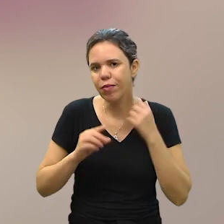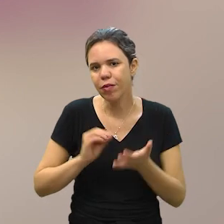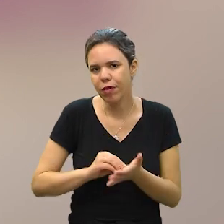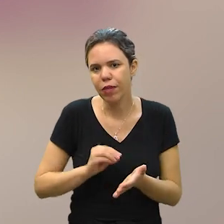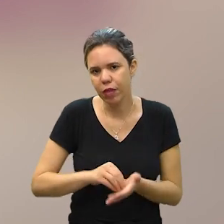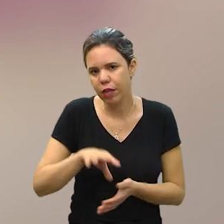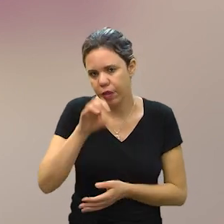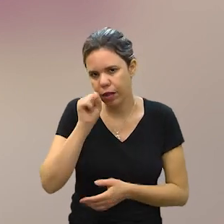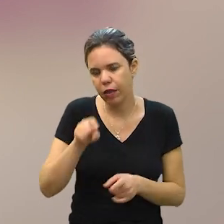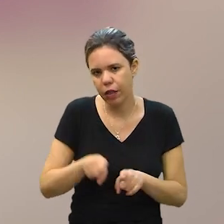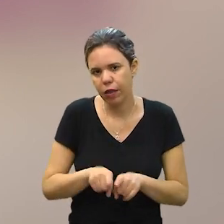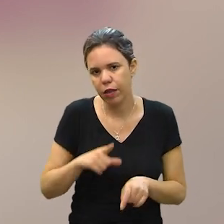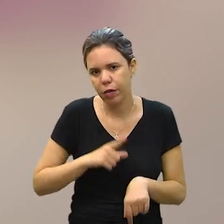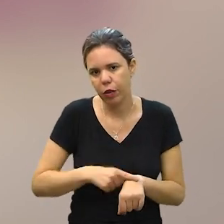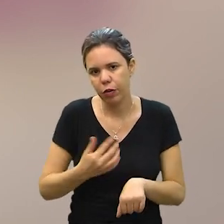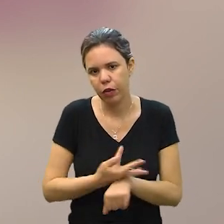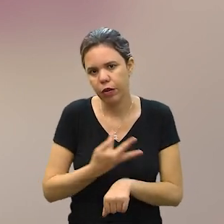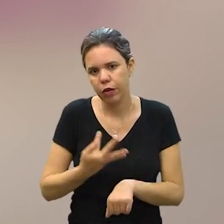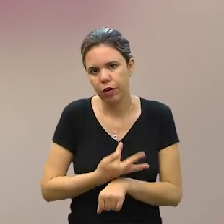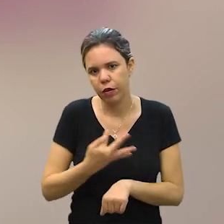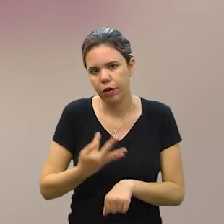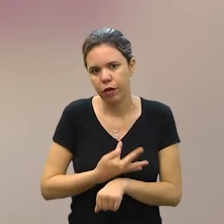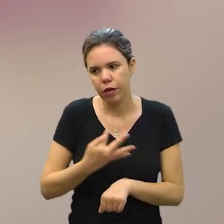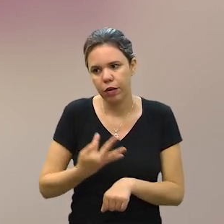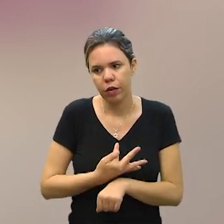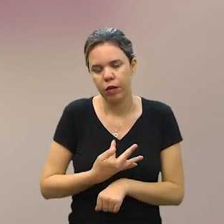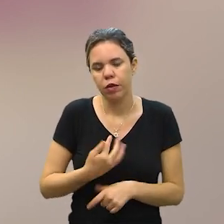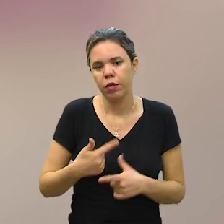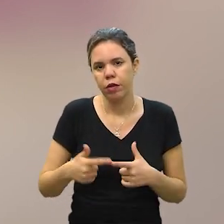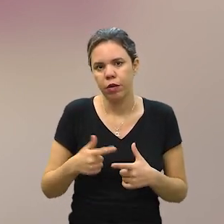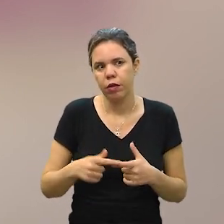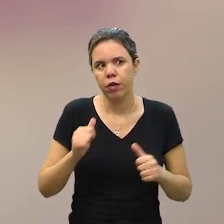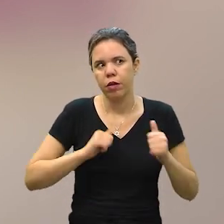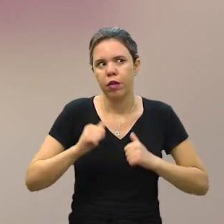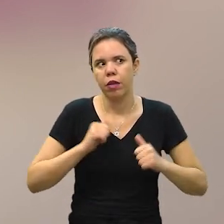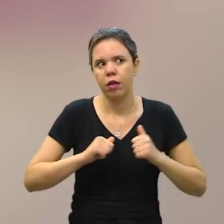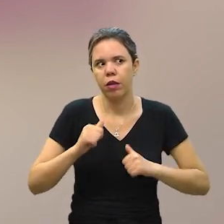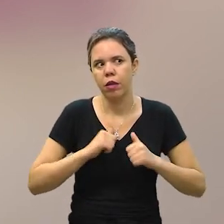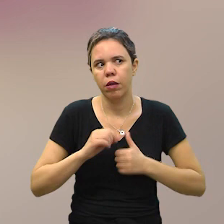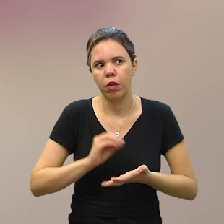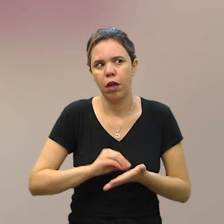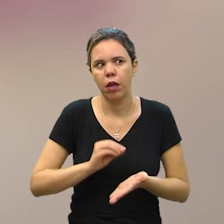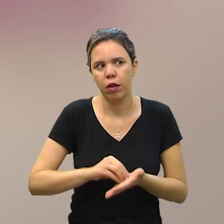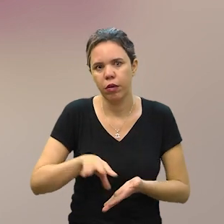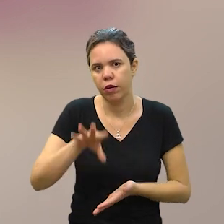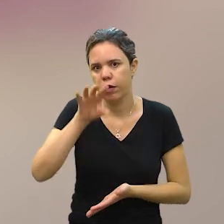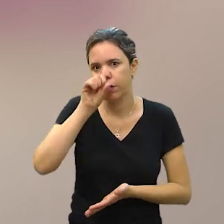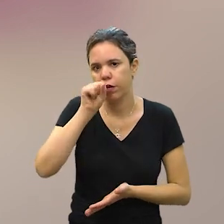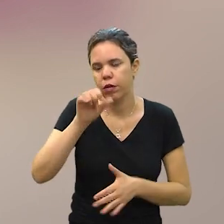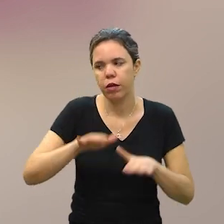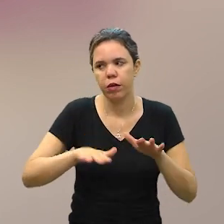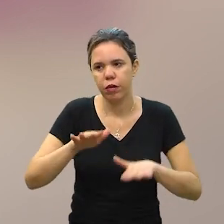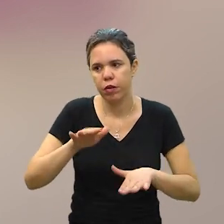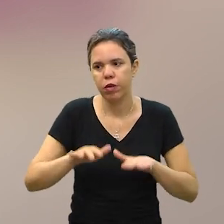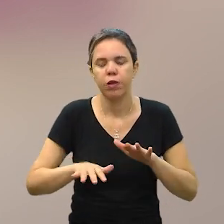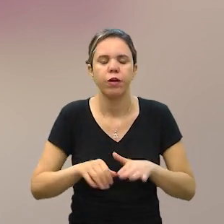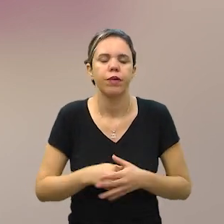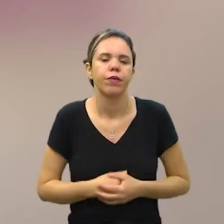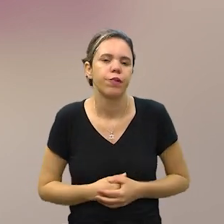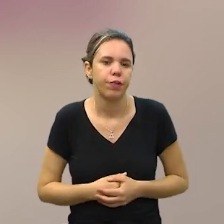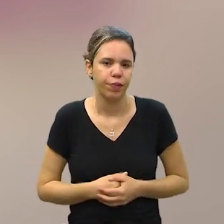essa falta de ar também. No momento que ela está sobre a crise, ela sente essa falta de ar. E muitas